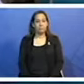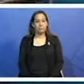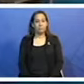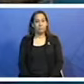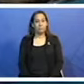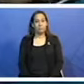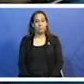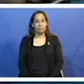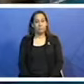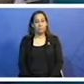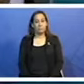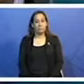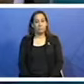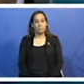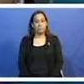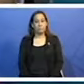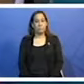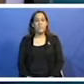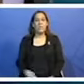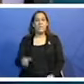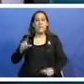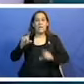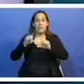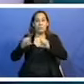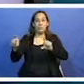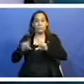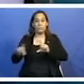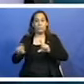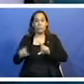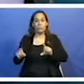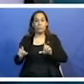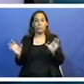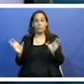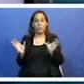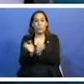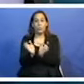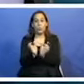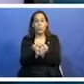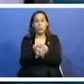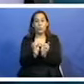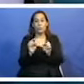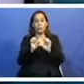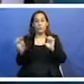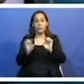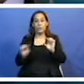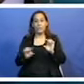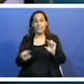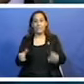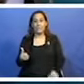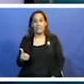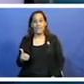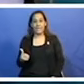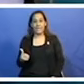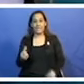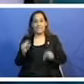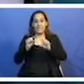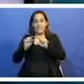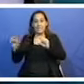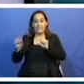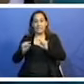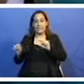chama sextilha. Por que sextilha? Ó, um, dois, três, quatro, cinco, seis.